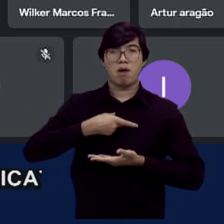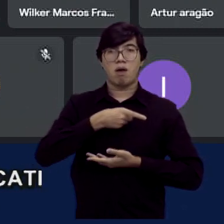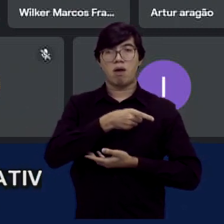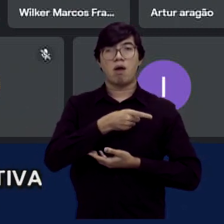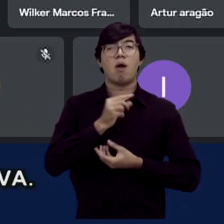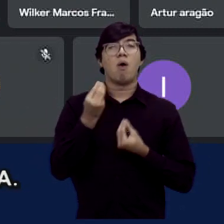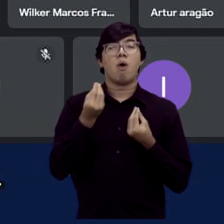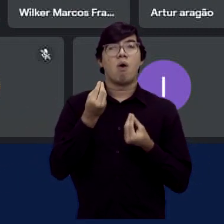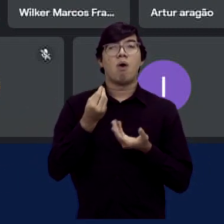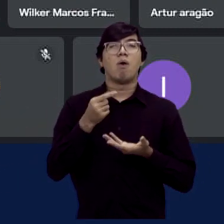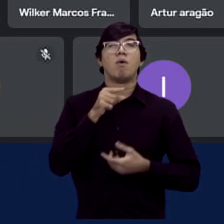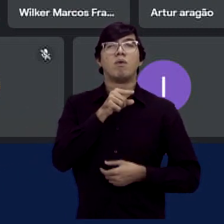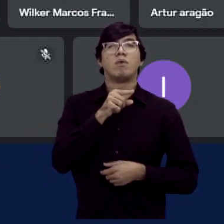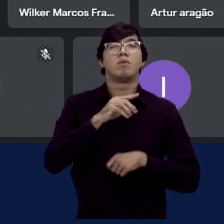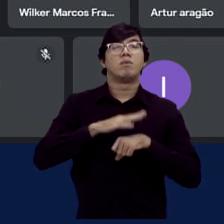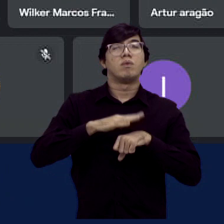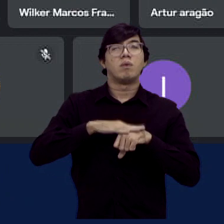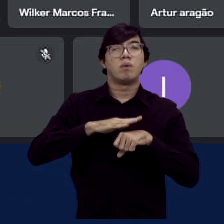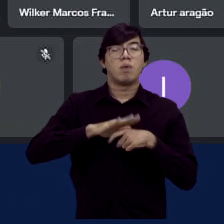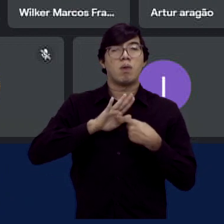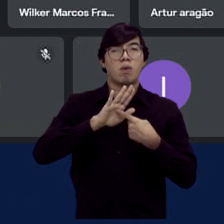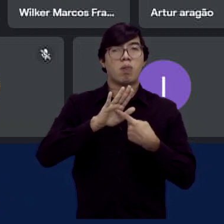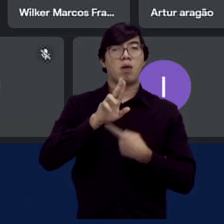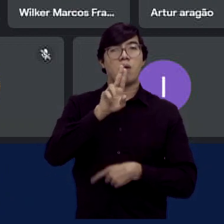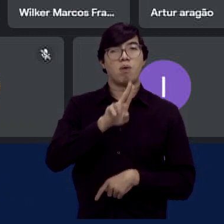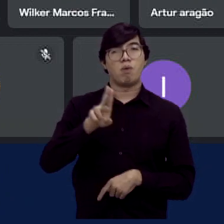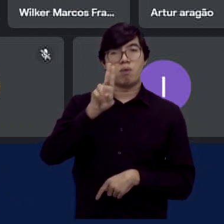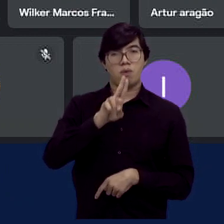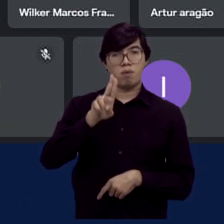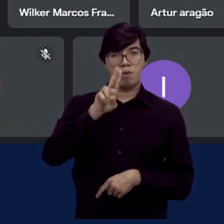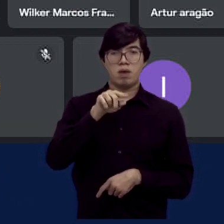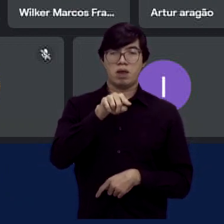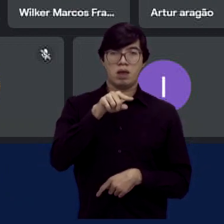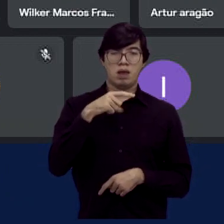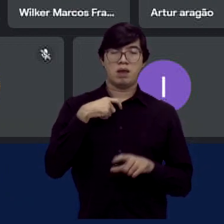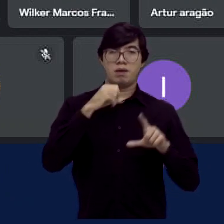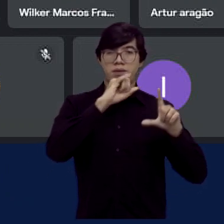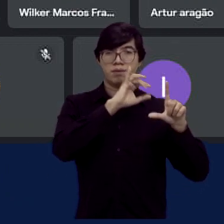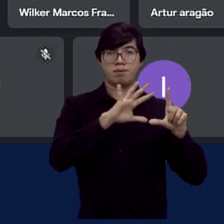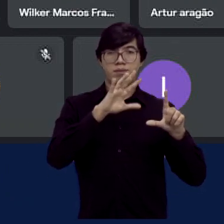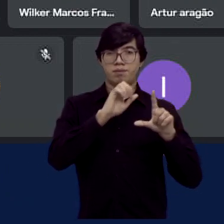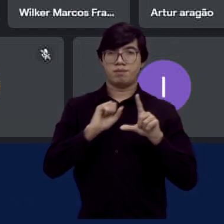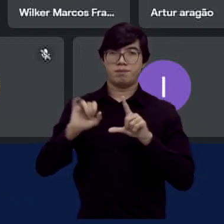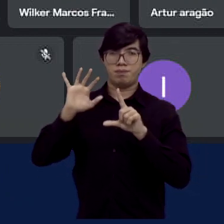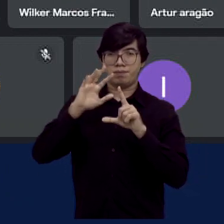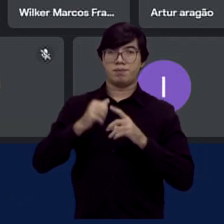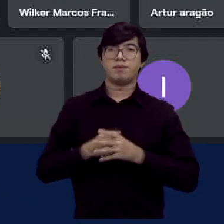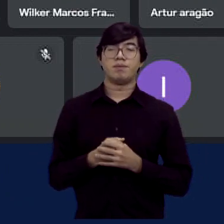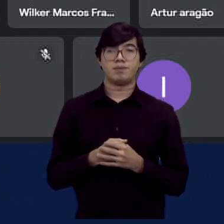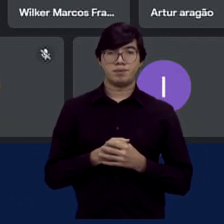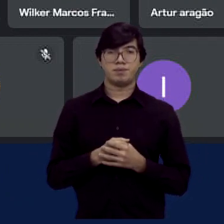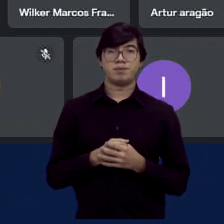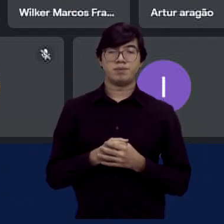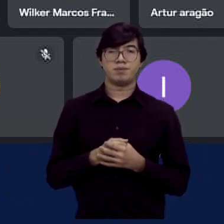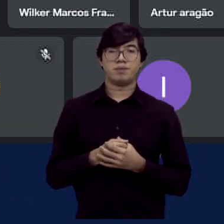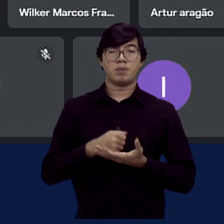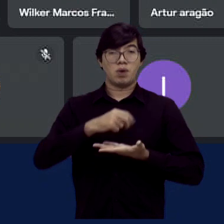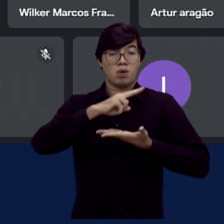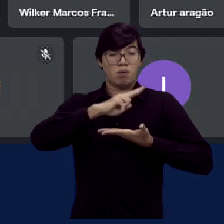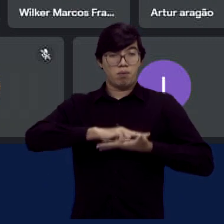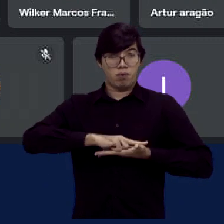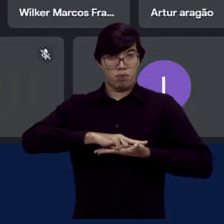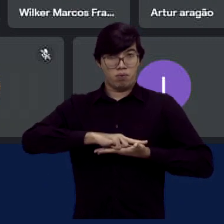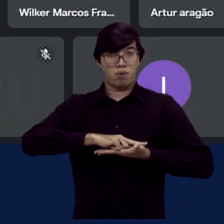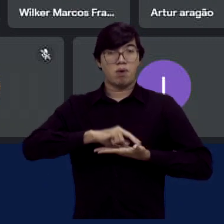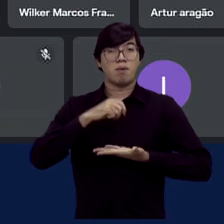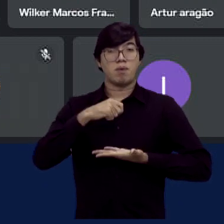O meu objetivo é fazer com que esse caba saiba. E quando ele está deitado, ele tem que se levantar sem ter que mover o dedo, entendeu? Sem